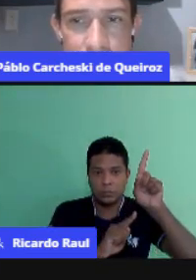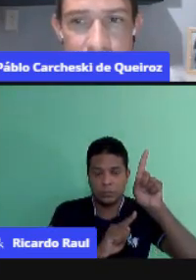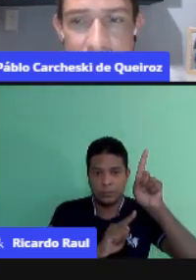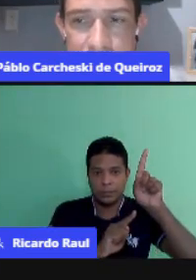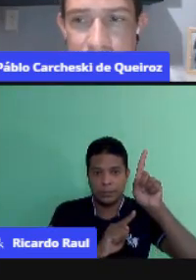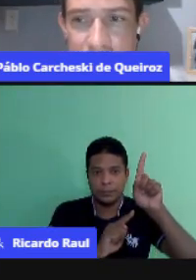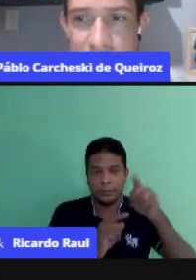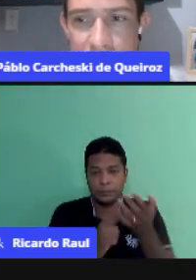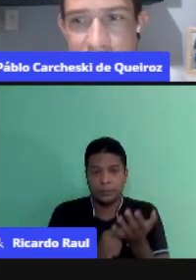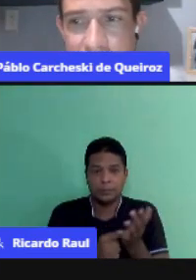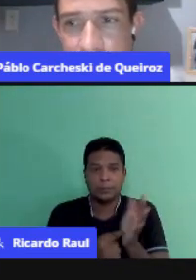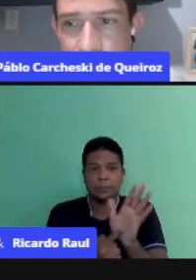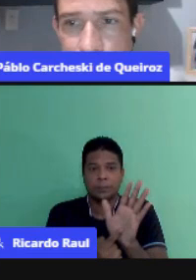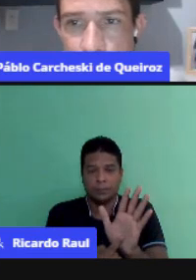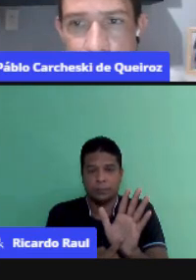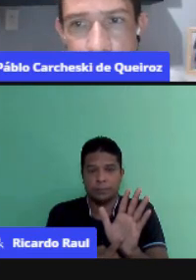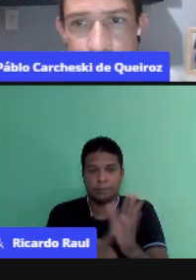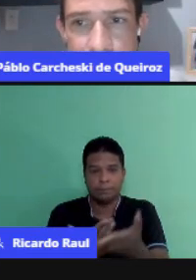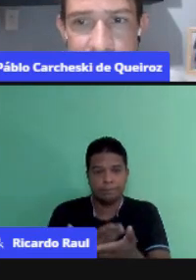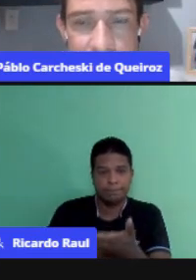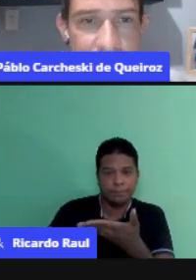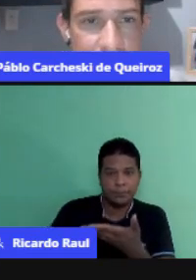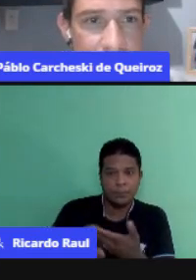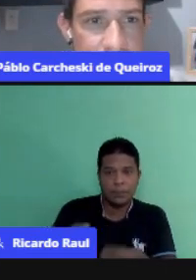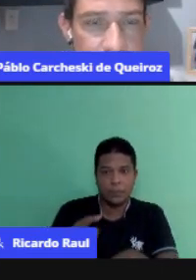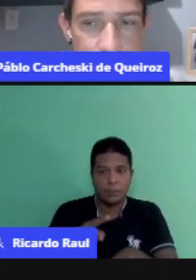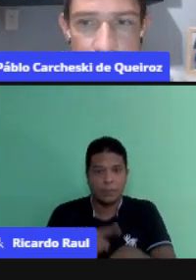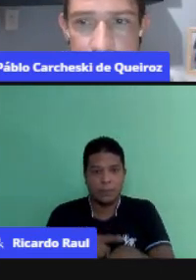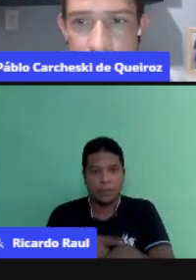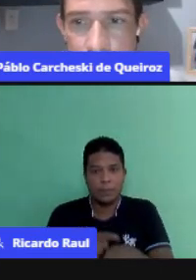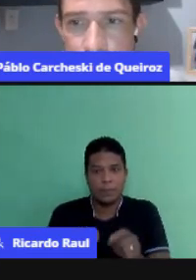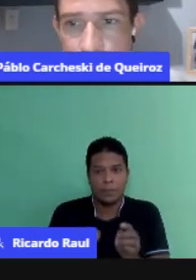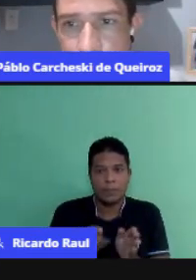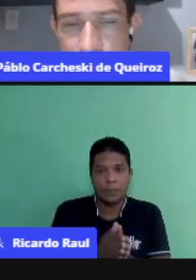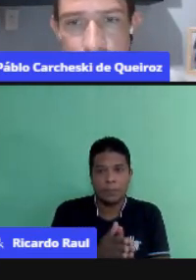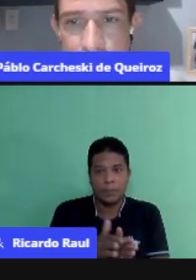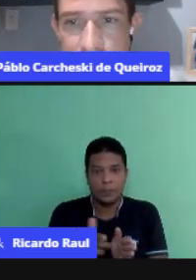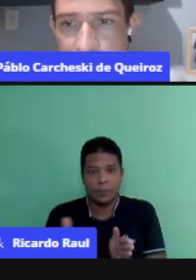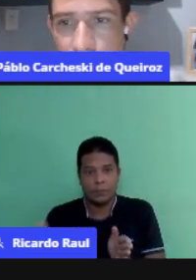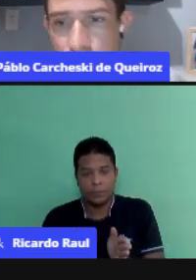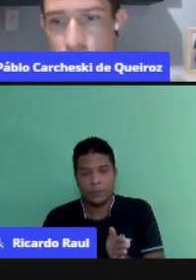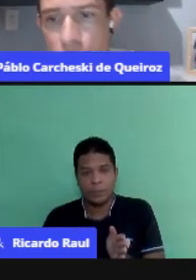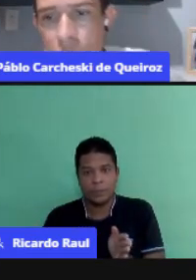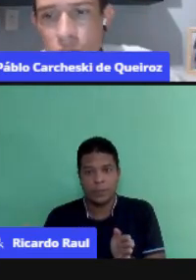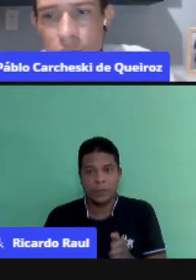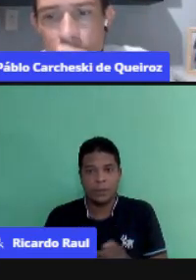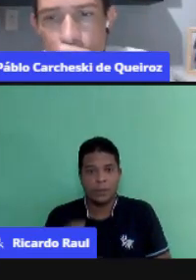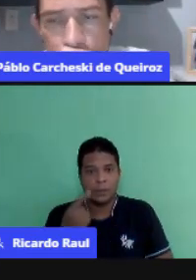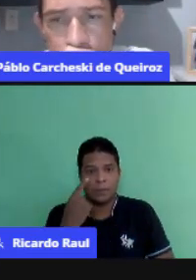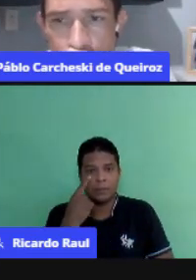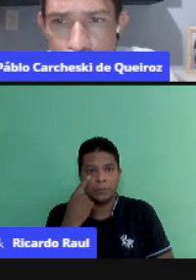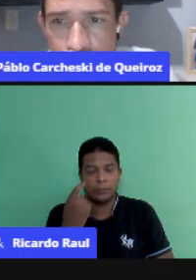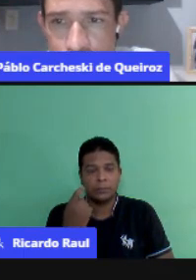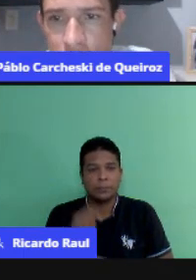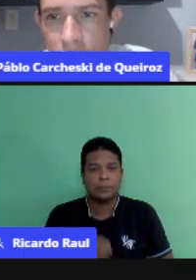representa a representação gráfica, né, dessa relação entre o tempo e a distância, né? Então, se vocês observarem junto comigo